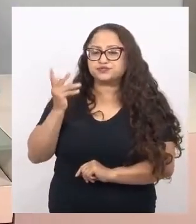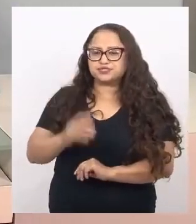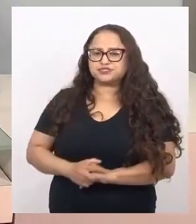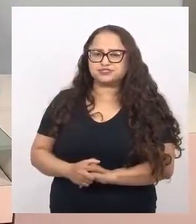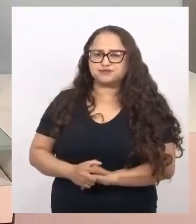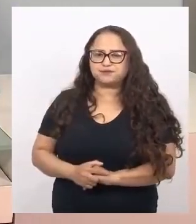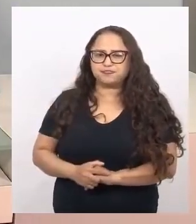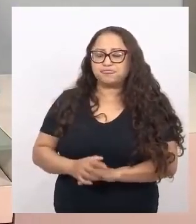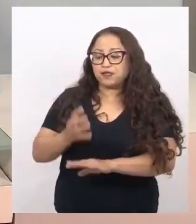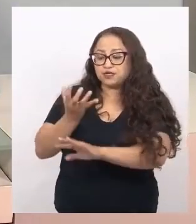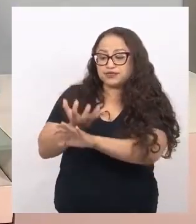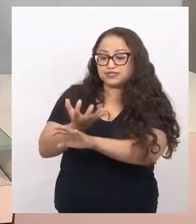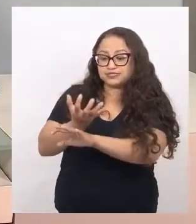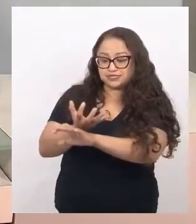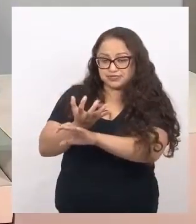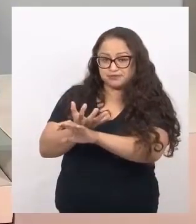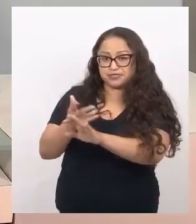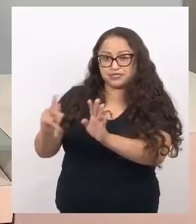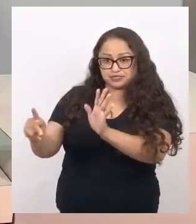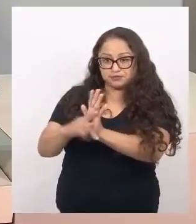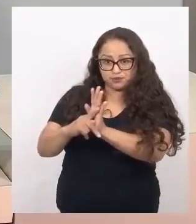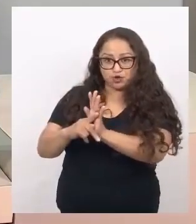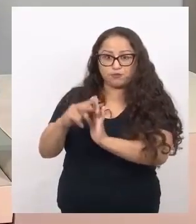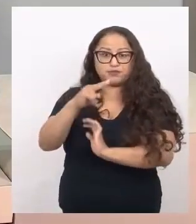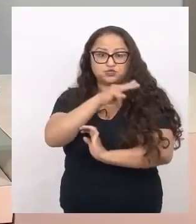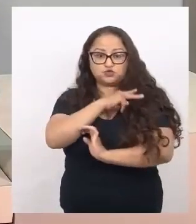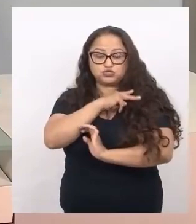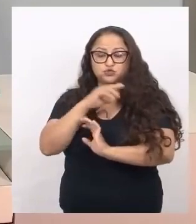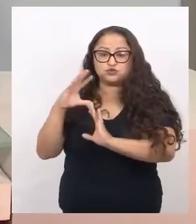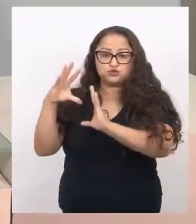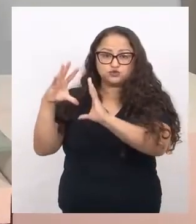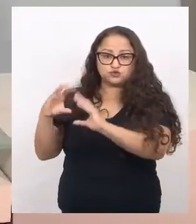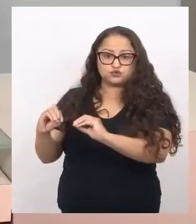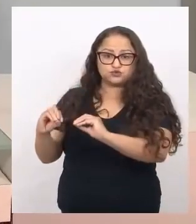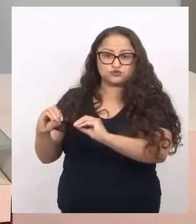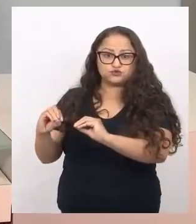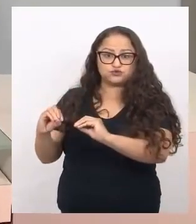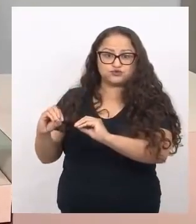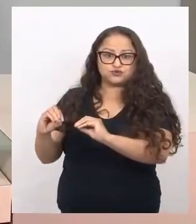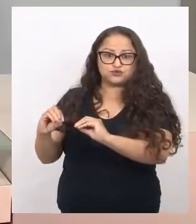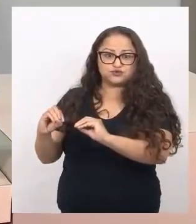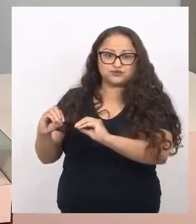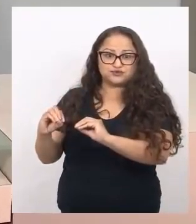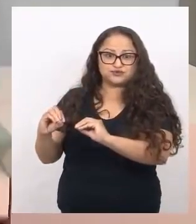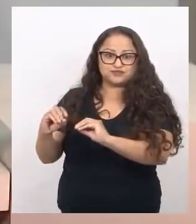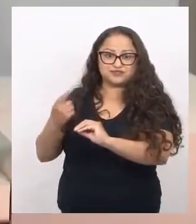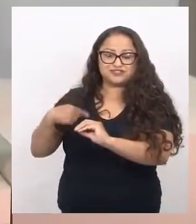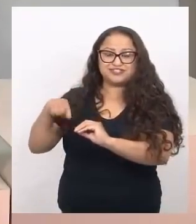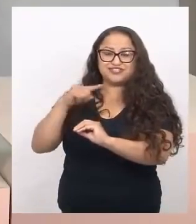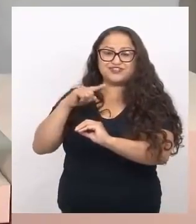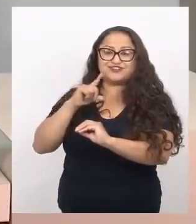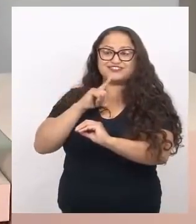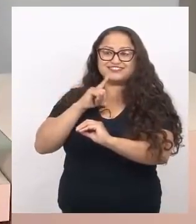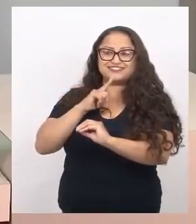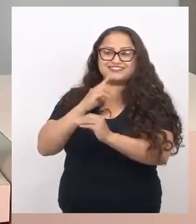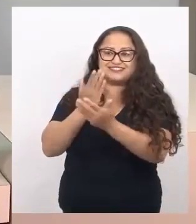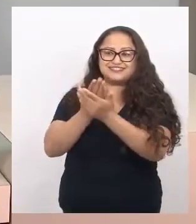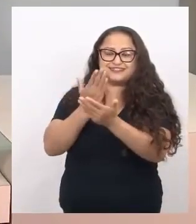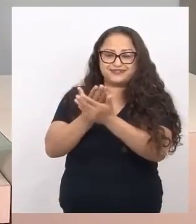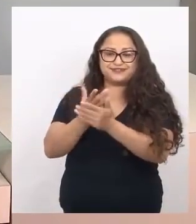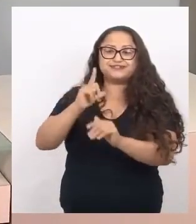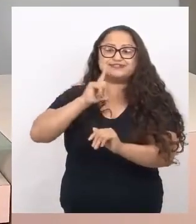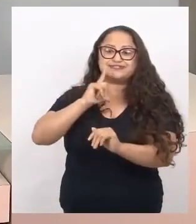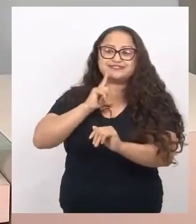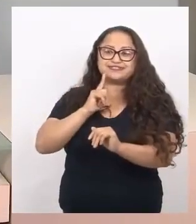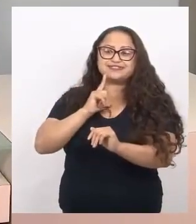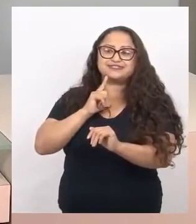matriz curricular da segunda série do ensino médio do noturno, a gente tem aulas que tem componentes